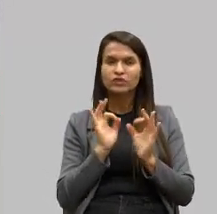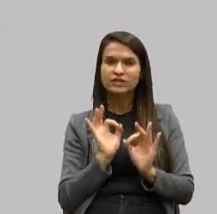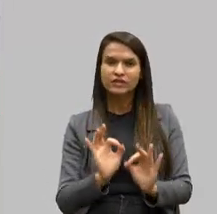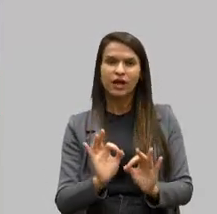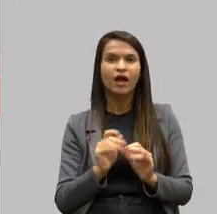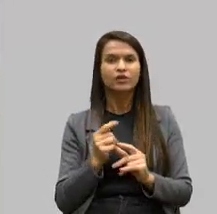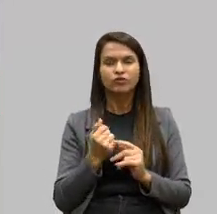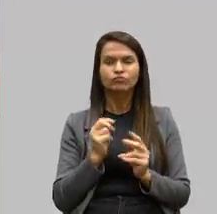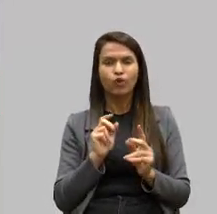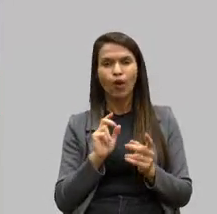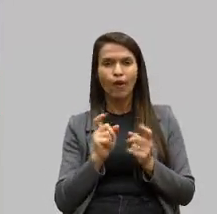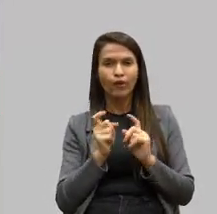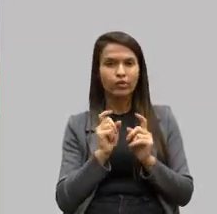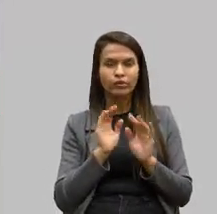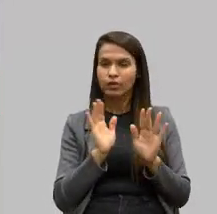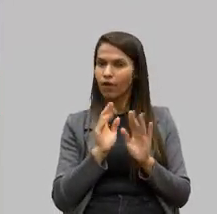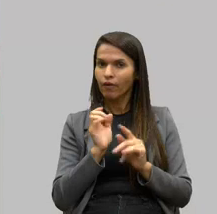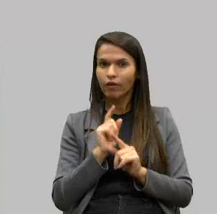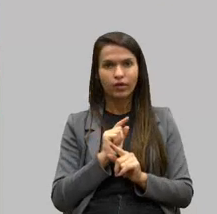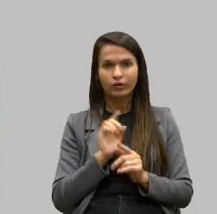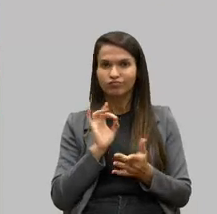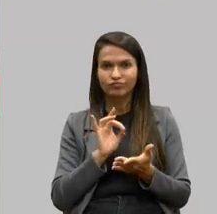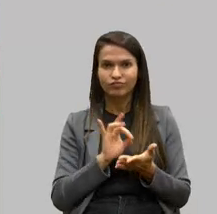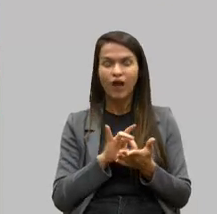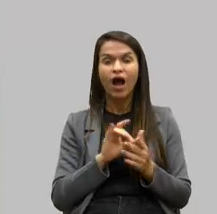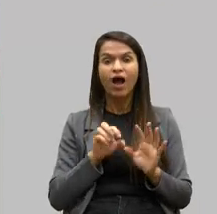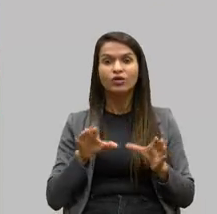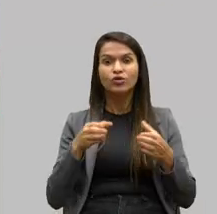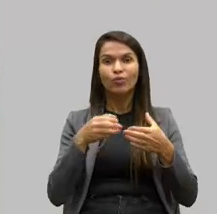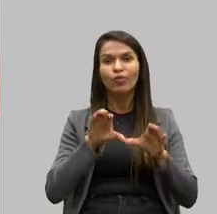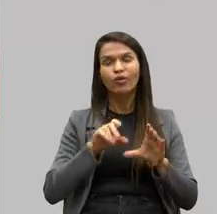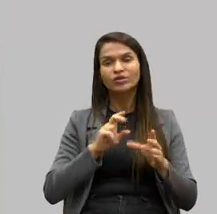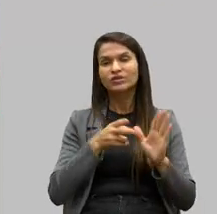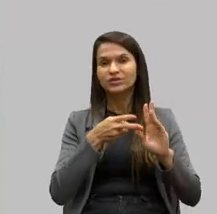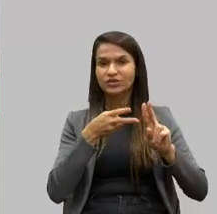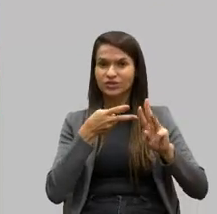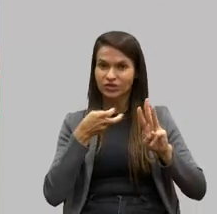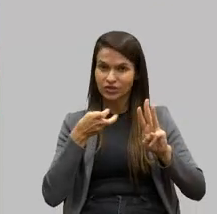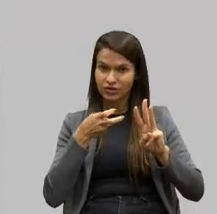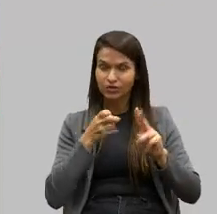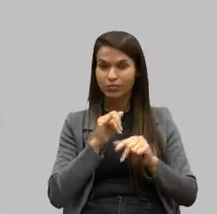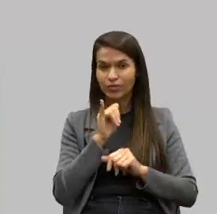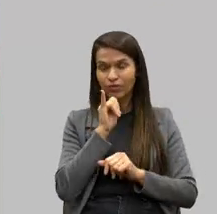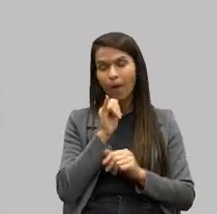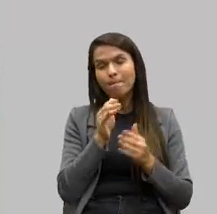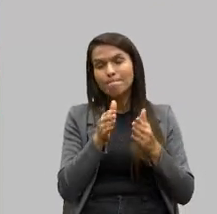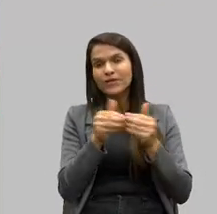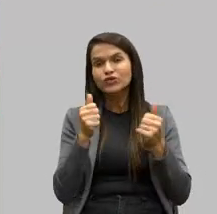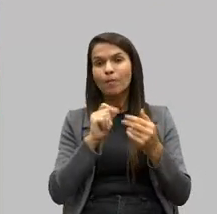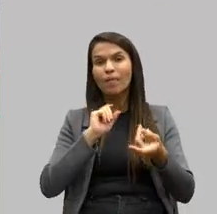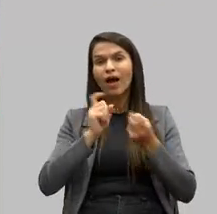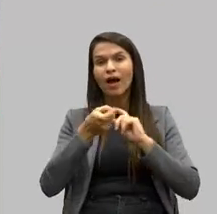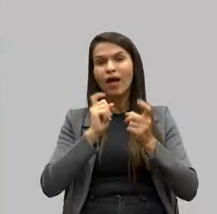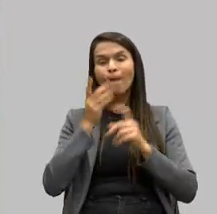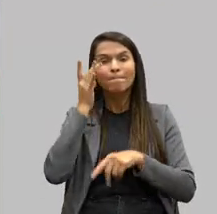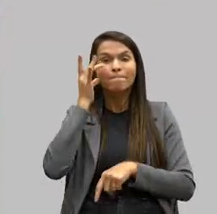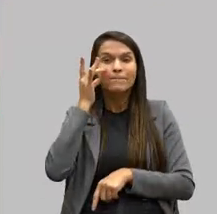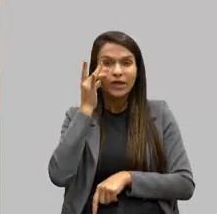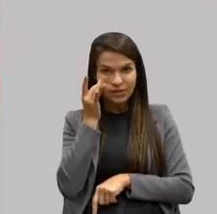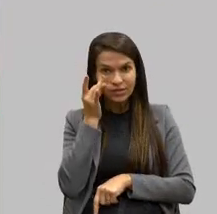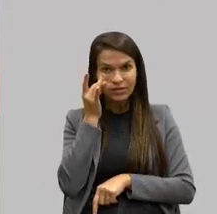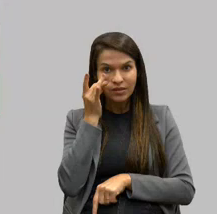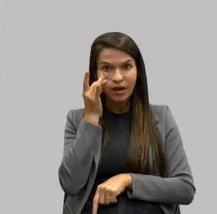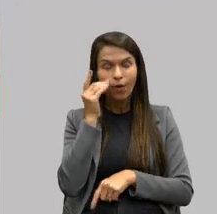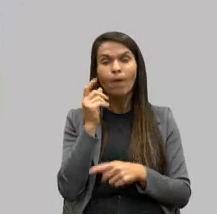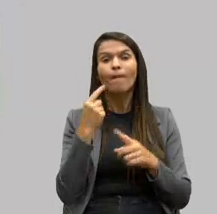estamos reunindo. Não, não é fato. As comunidades indígenas, por exemplo, estão clamando por uma reunião presencial. Por que, gente?